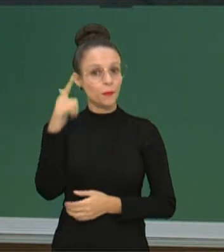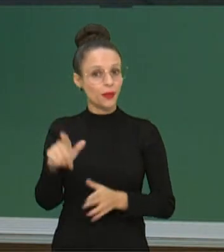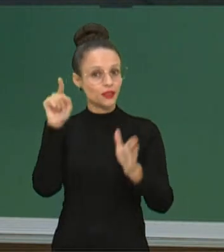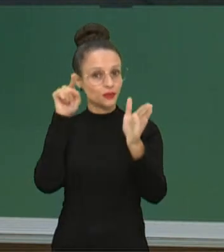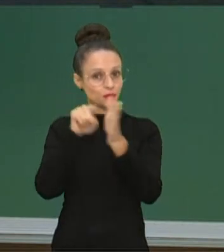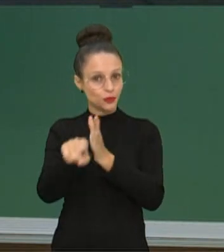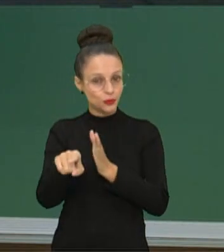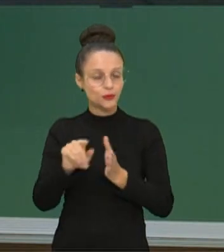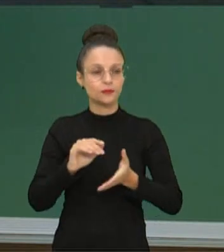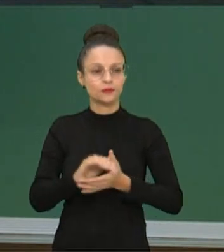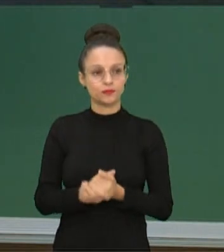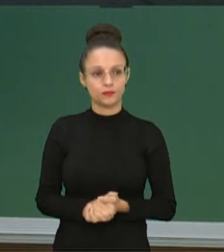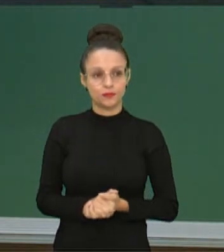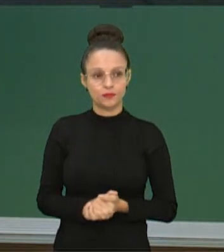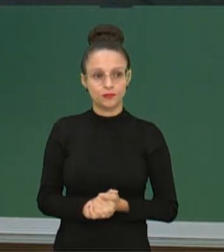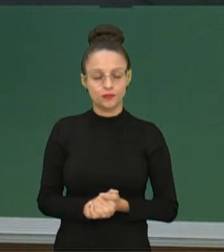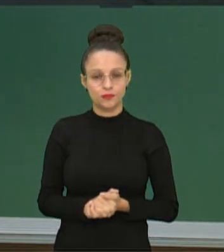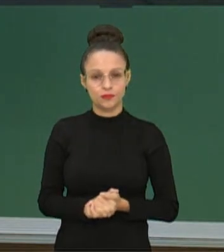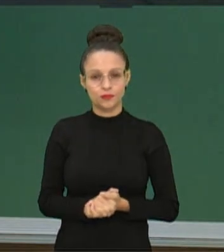quiz ainda.